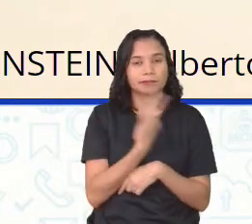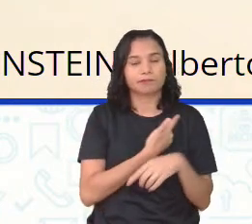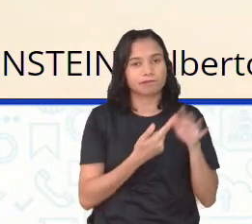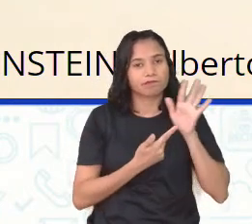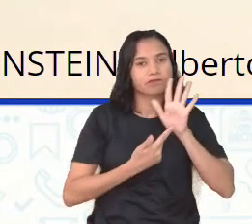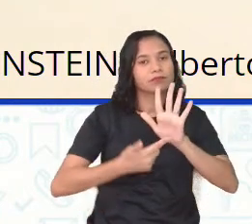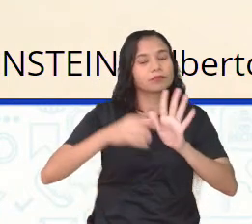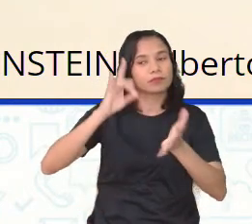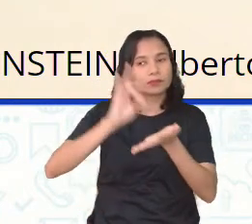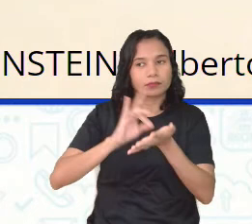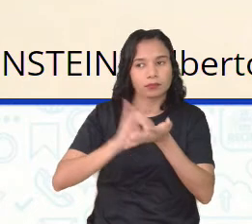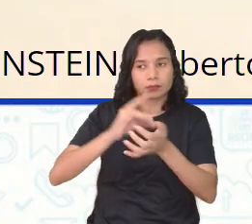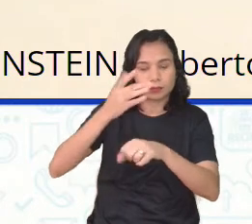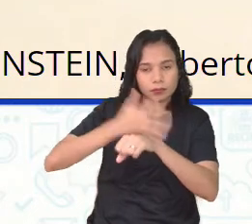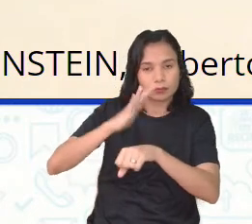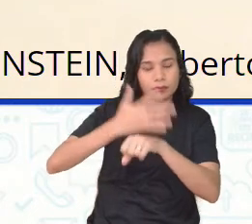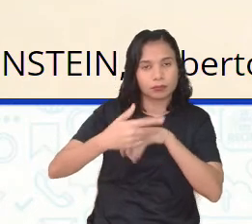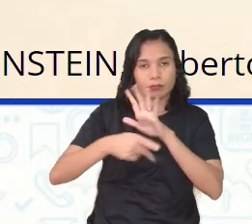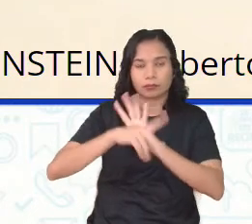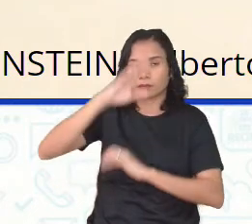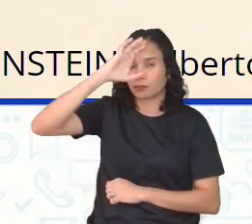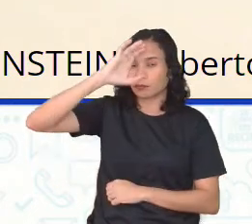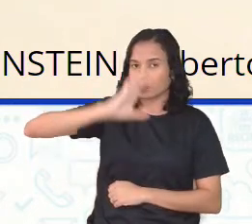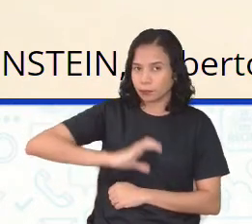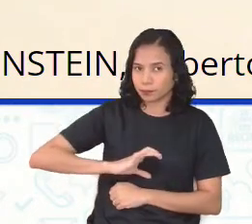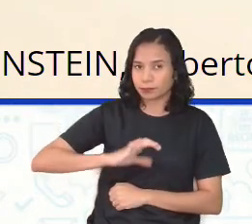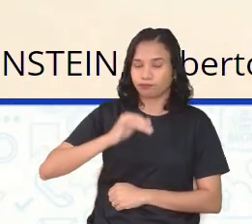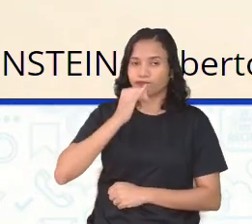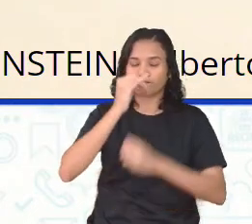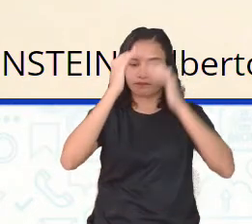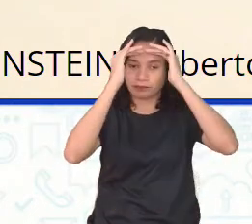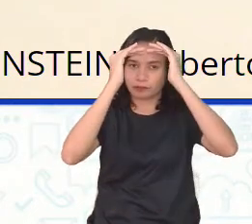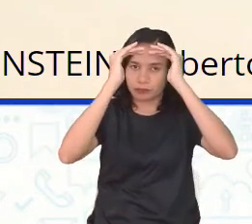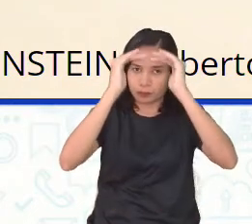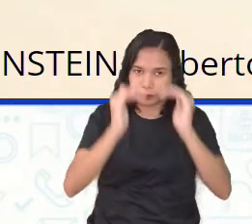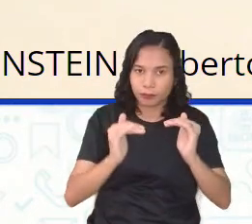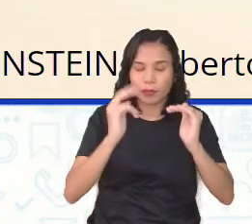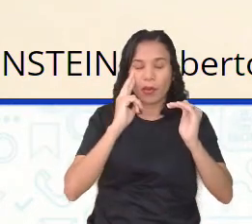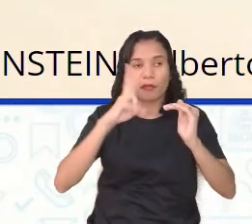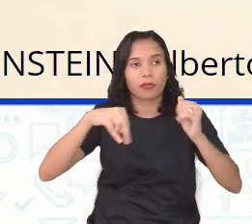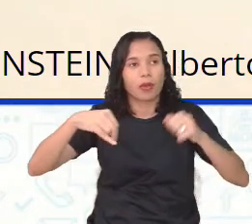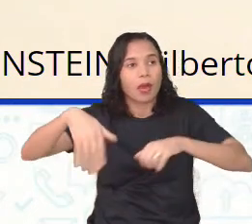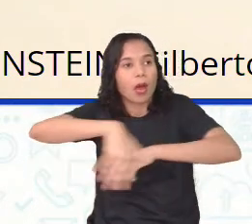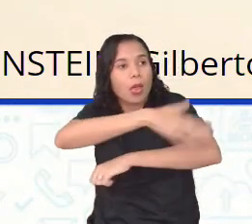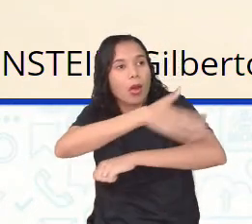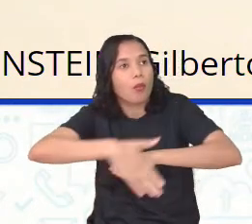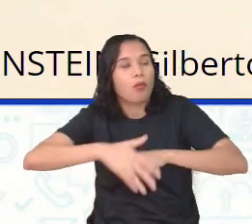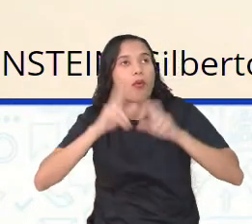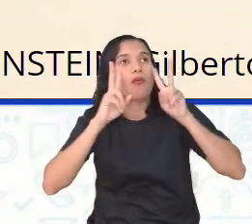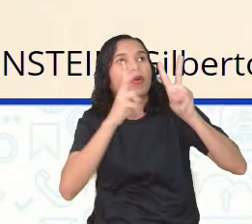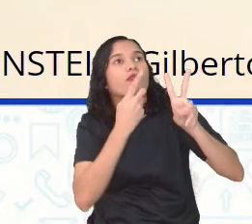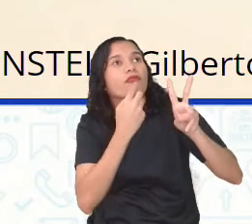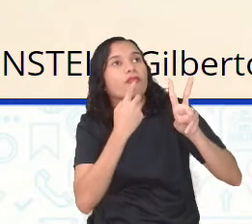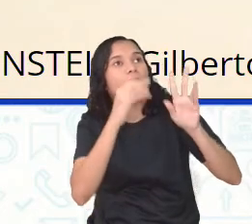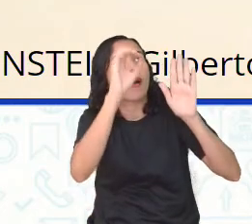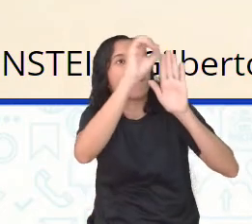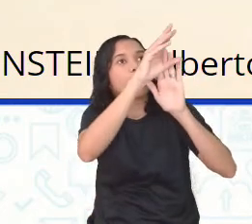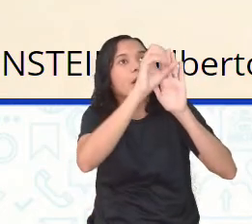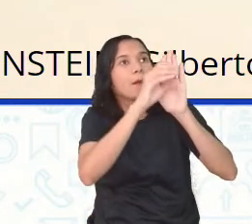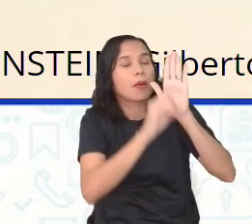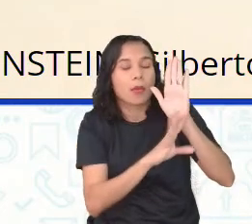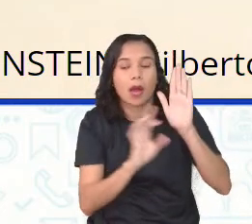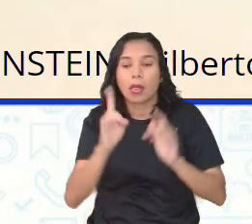revelam estágios de cidadania. Respeitar o sinal no trânsito, não jogar papel